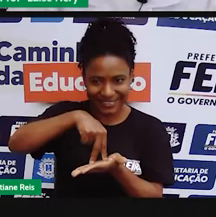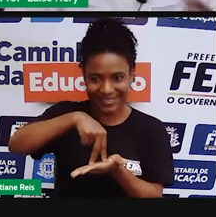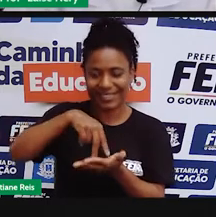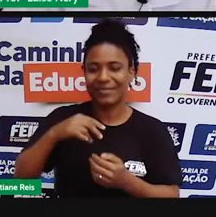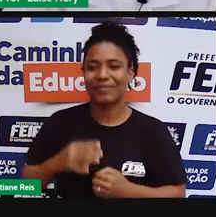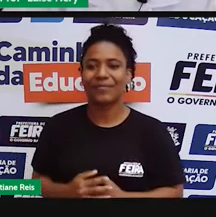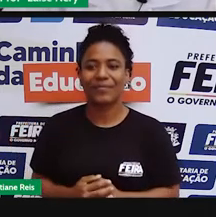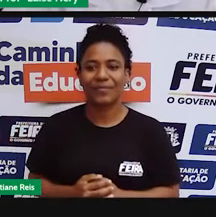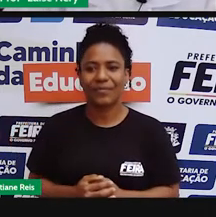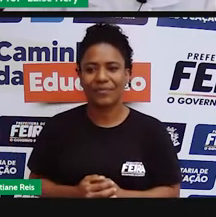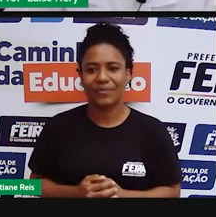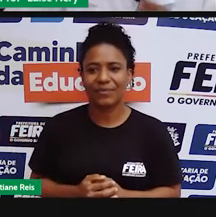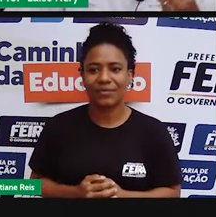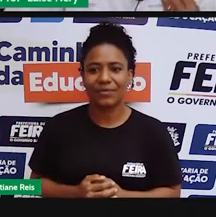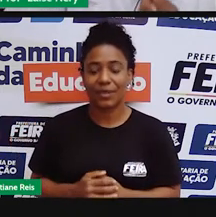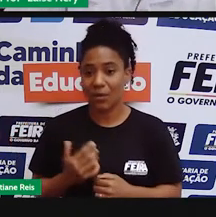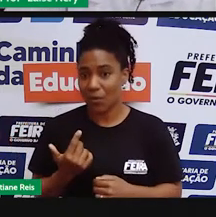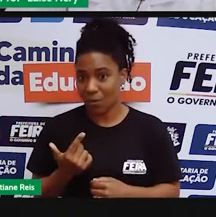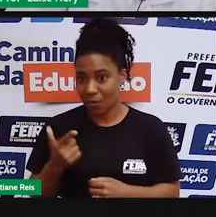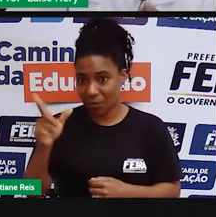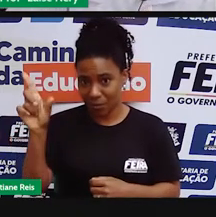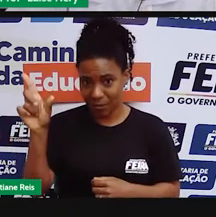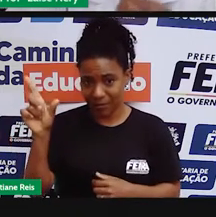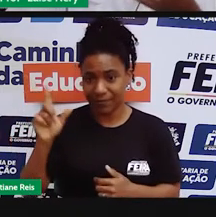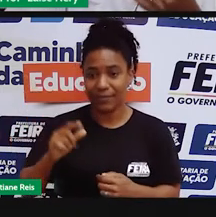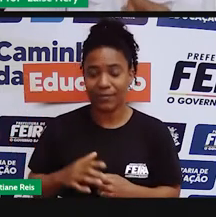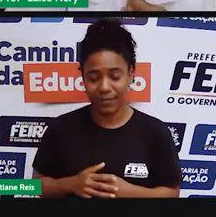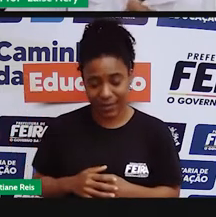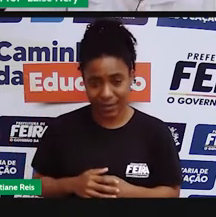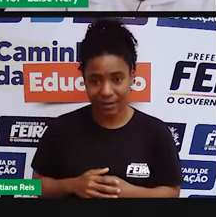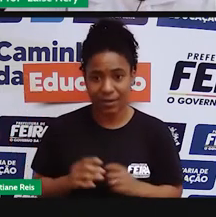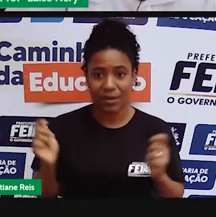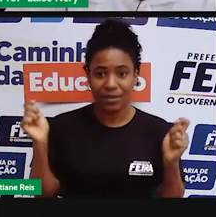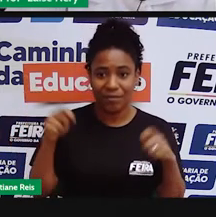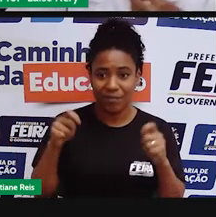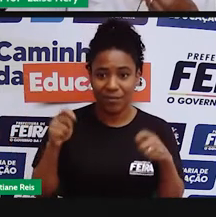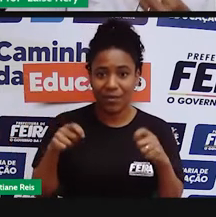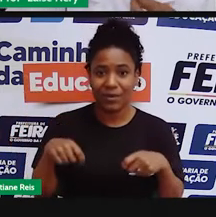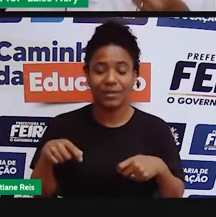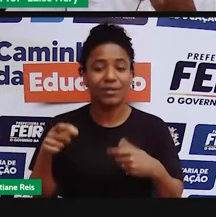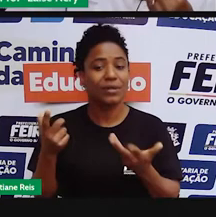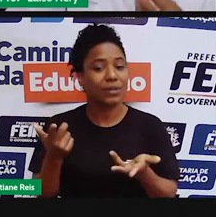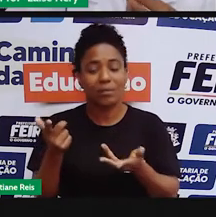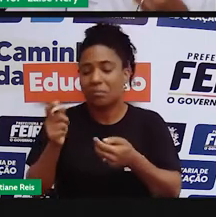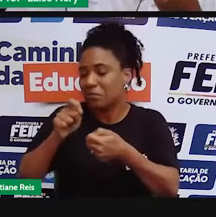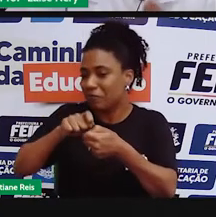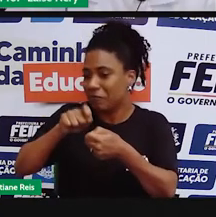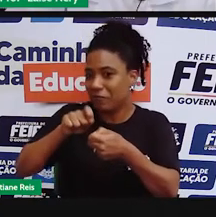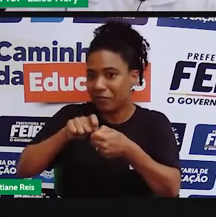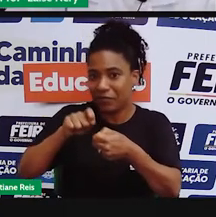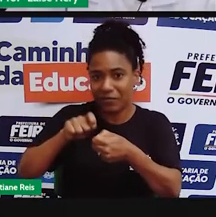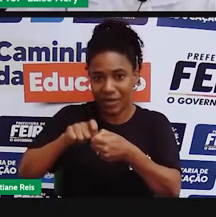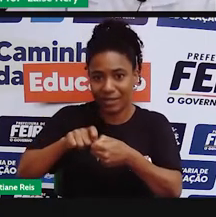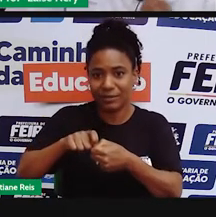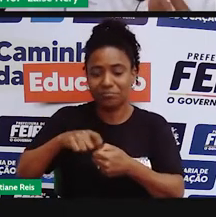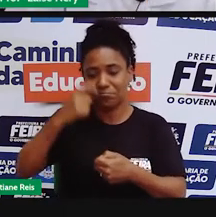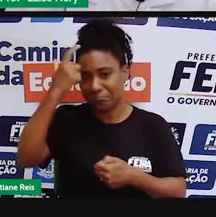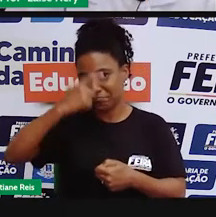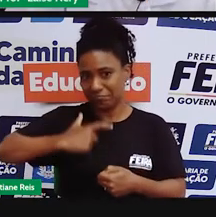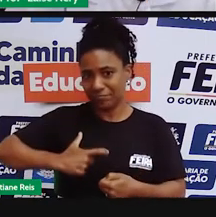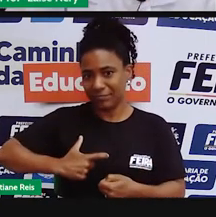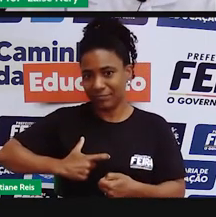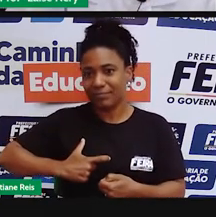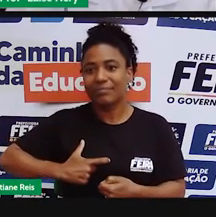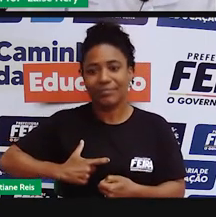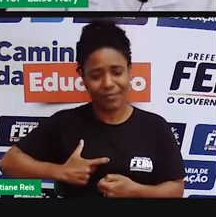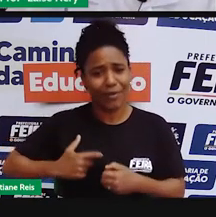e mais outros. Ou seja, sempre que uma palavra expressa algo que alguém fez, algo que pode ser feito por alguém, aquela